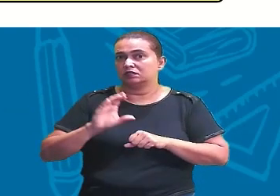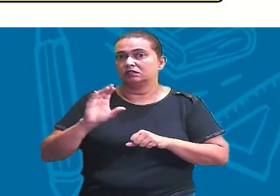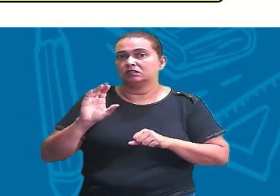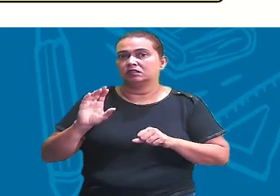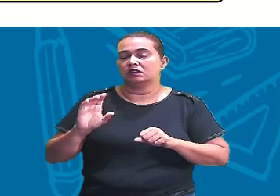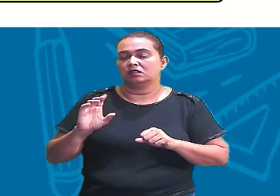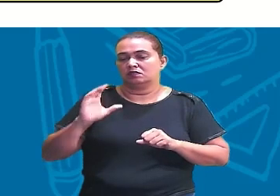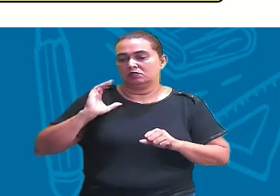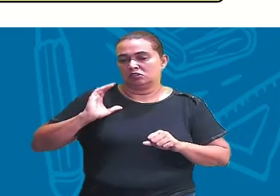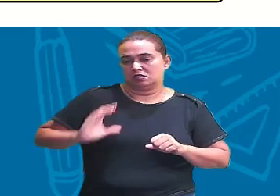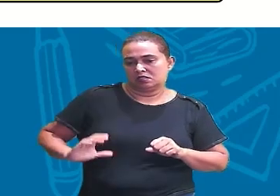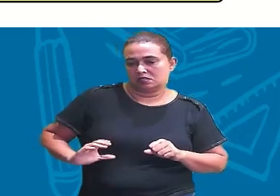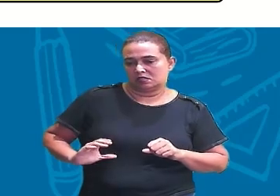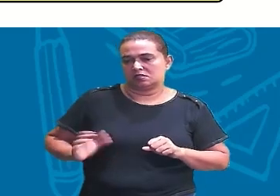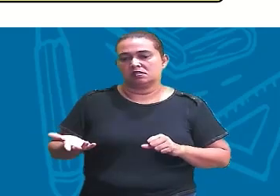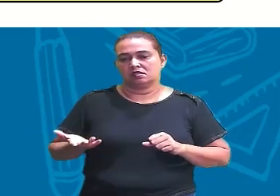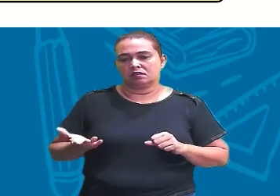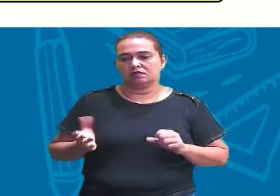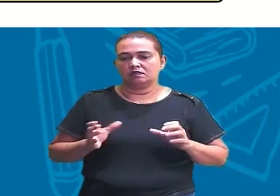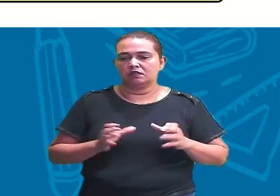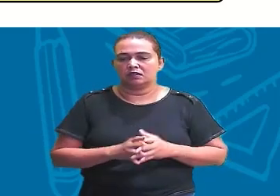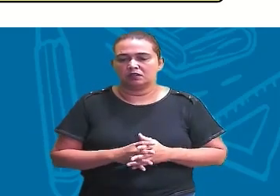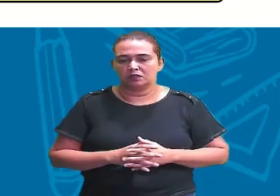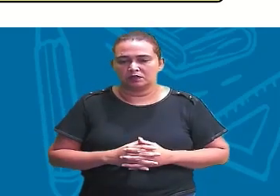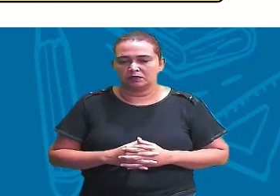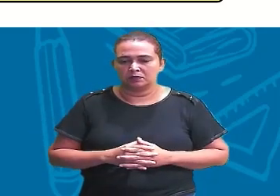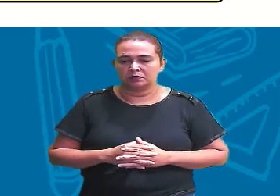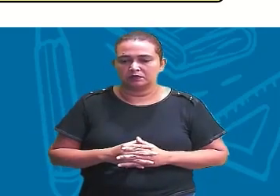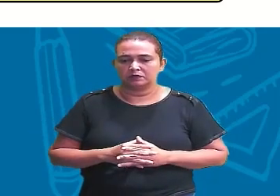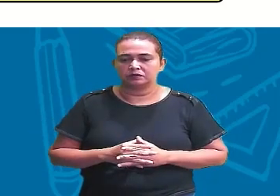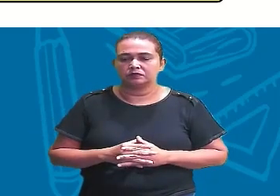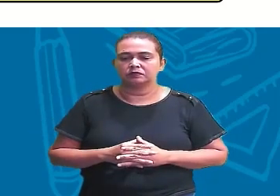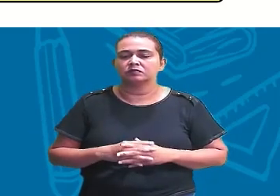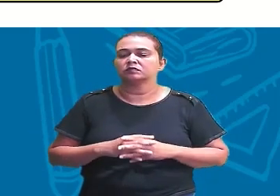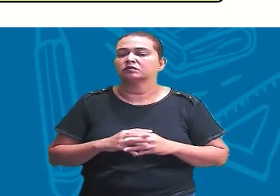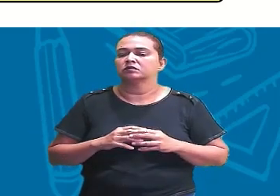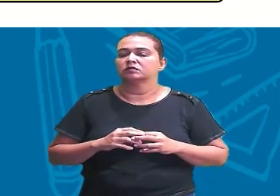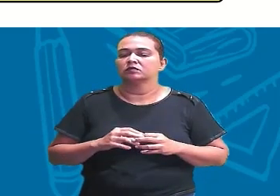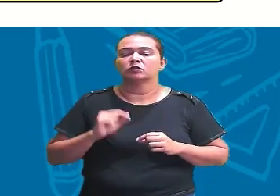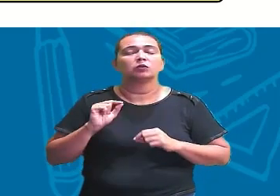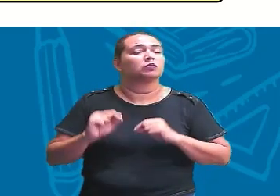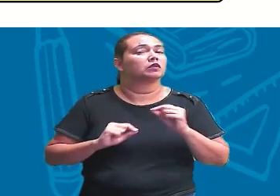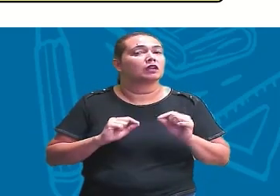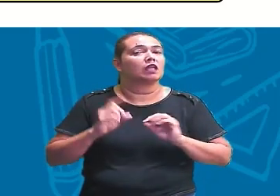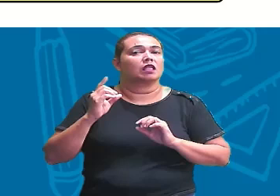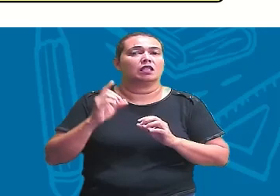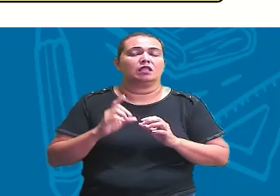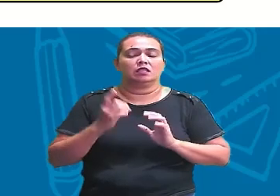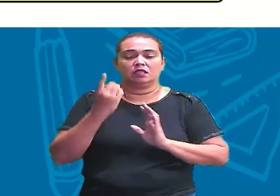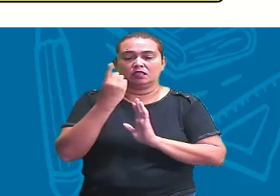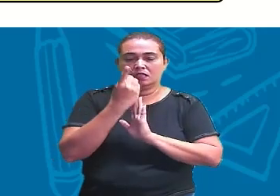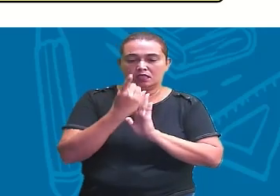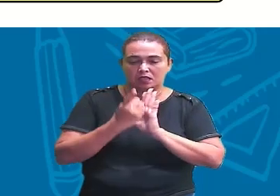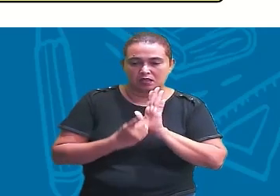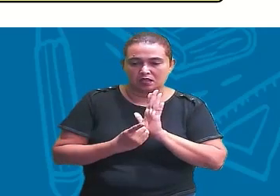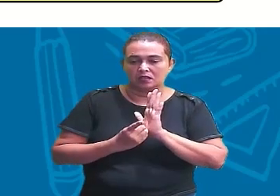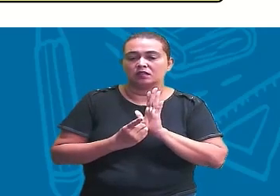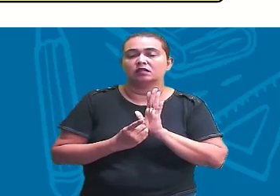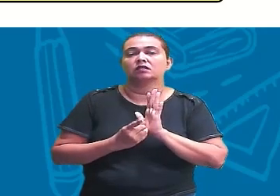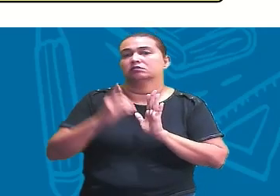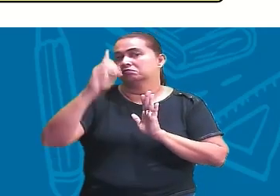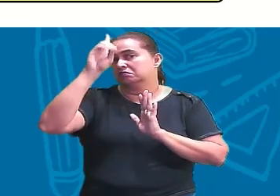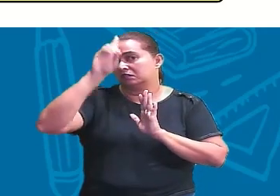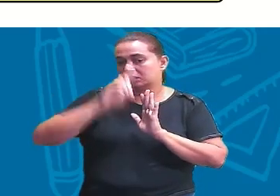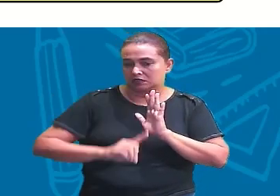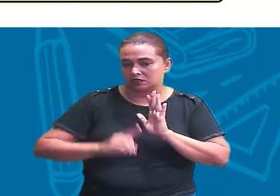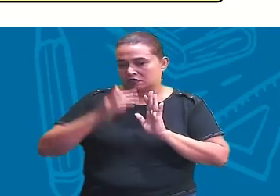importante que vai garantir liberdades para a população, né? Liberdade de expressão, liberdade de ir e vir, várias liberdades que hoje,